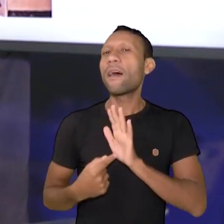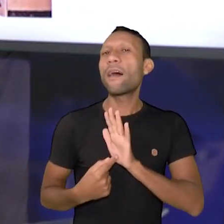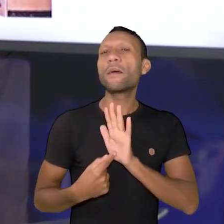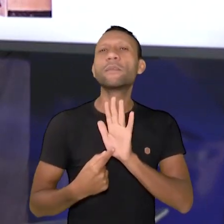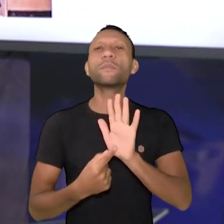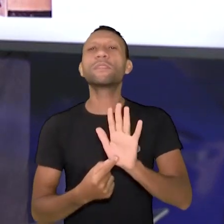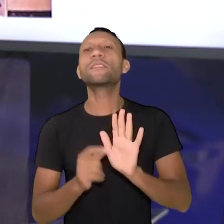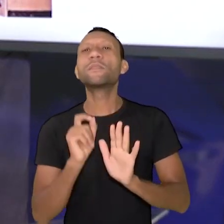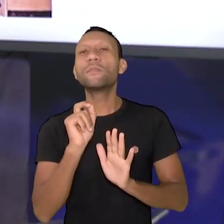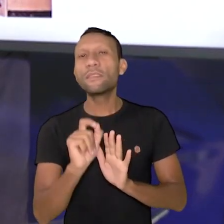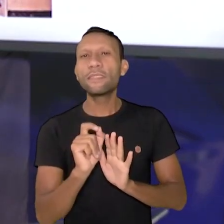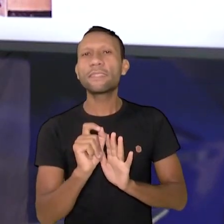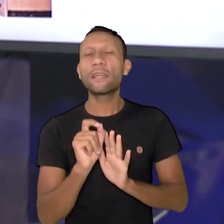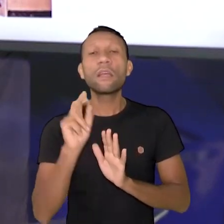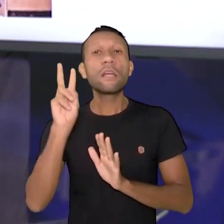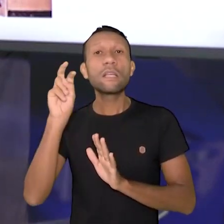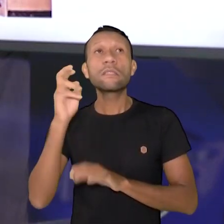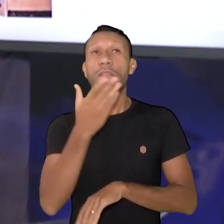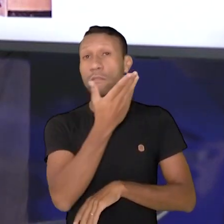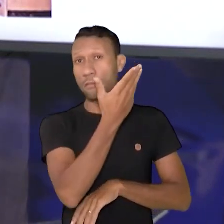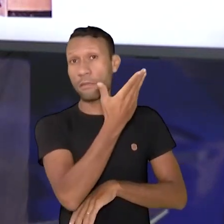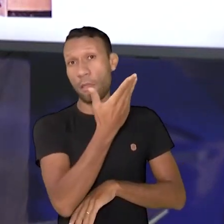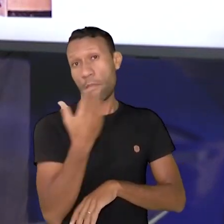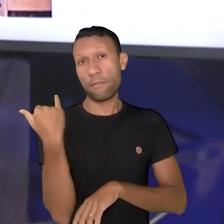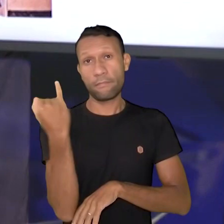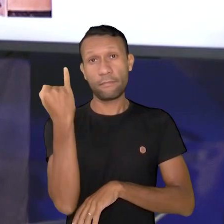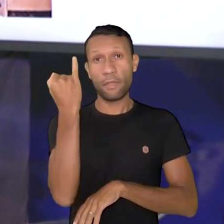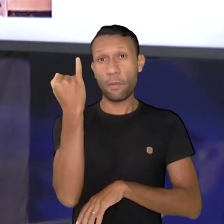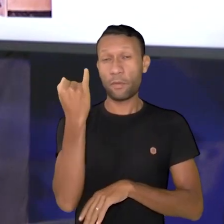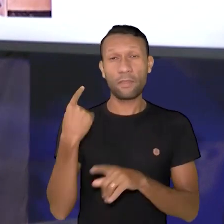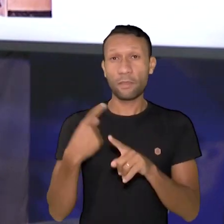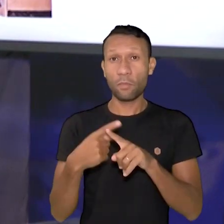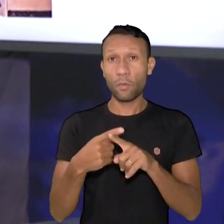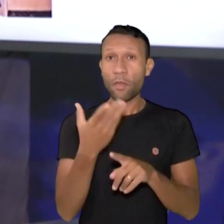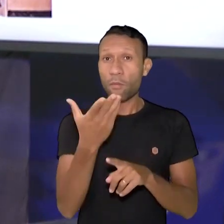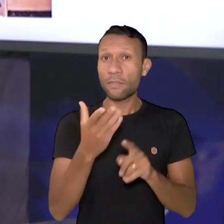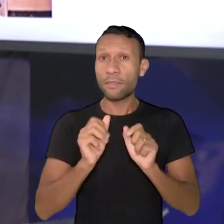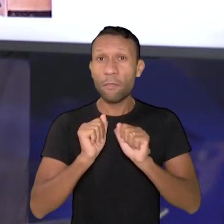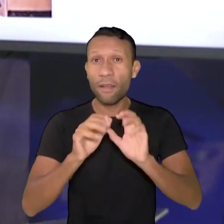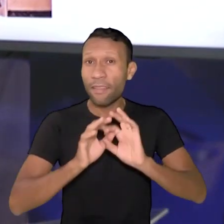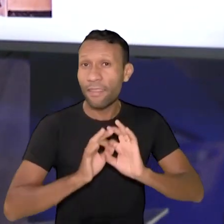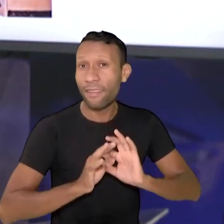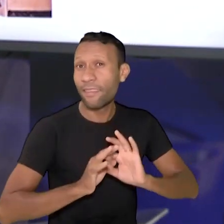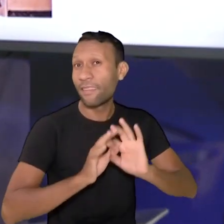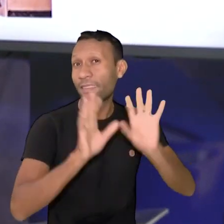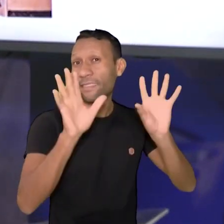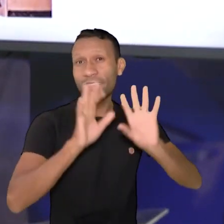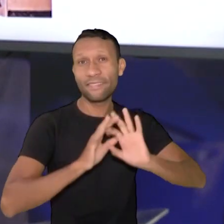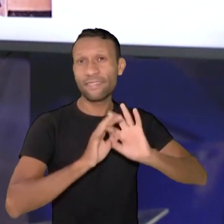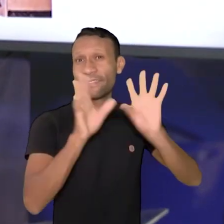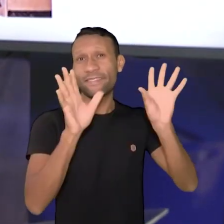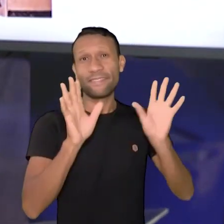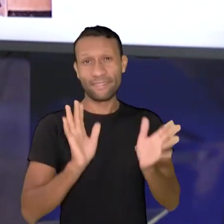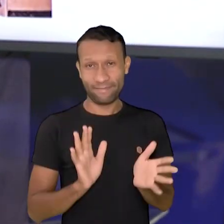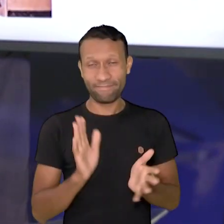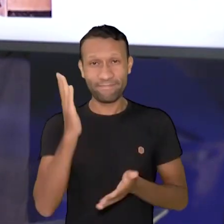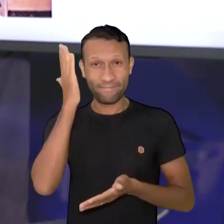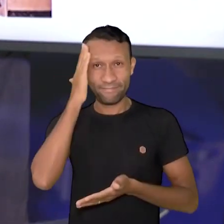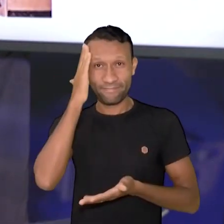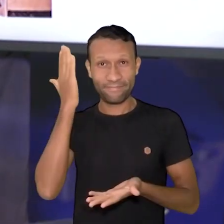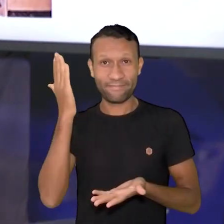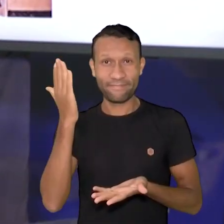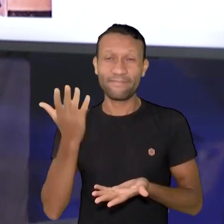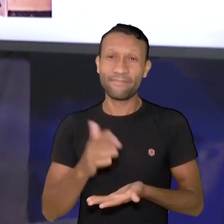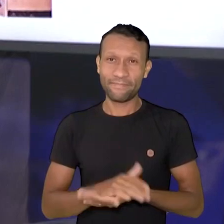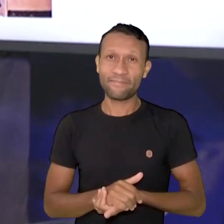representando. Esse assunto daqui é bem interessante porque vocês vão estar bem livres para fazer o que vocês quiserem. Não é fazer nada não, tá? É